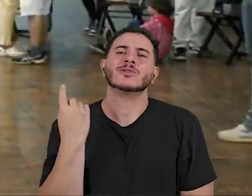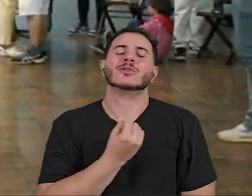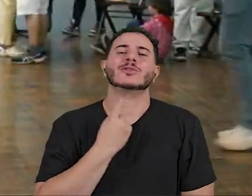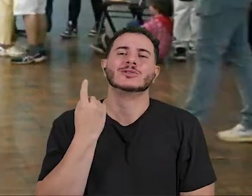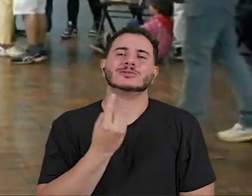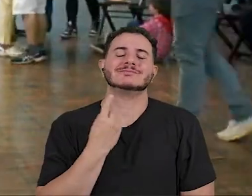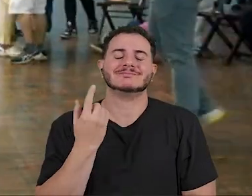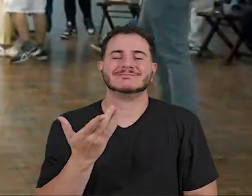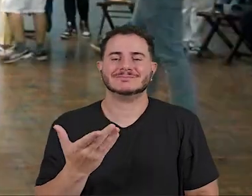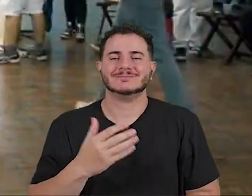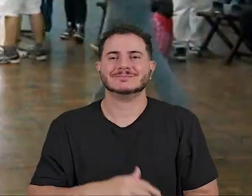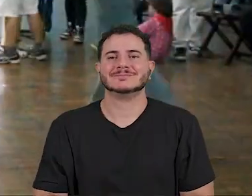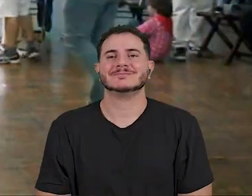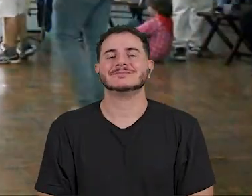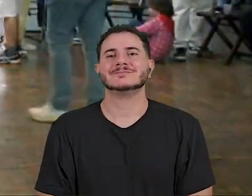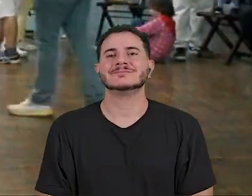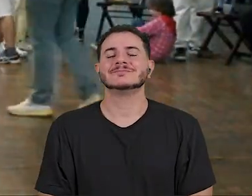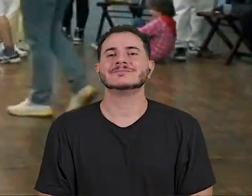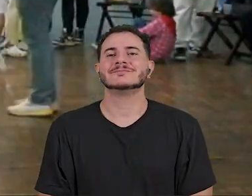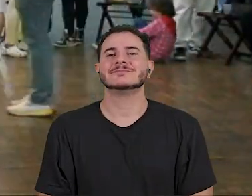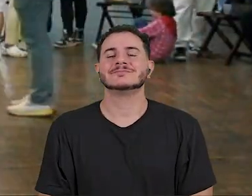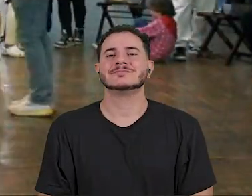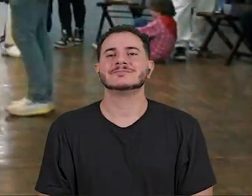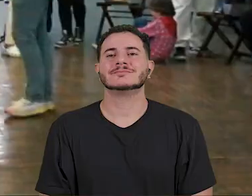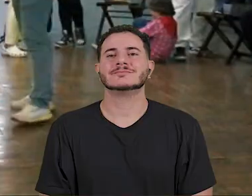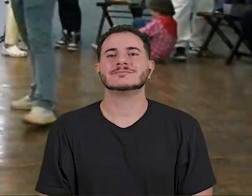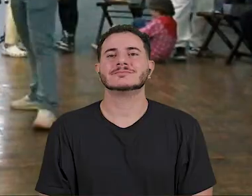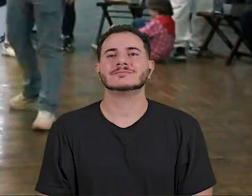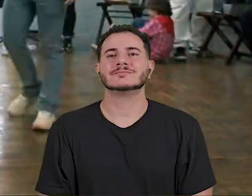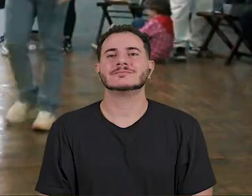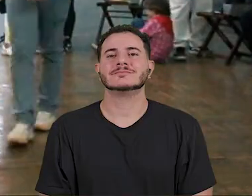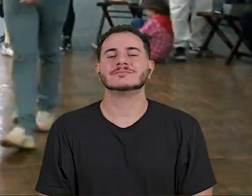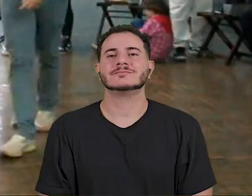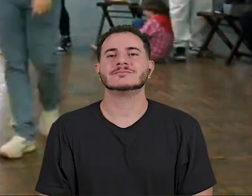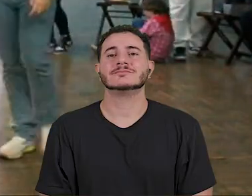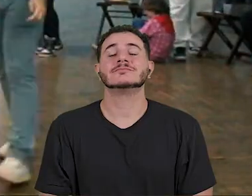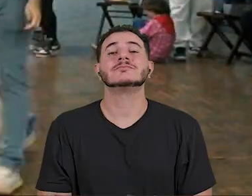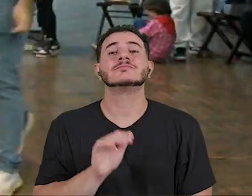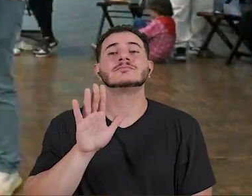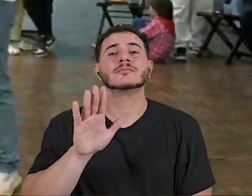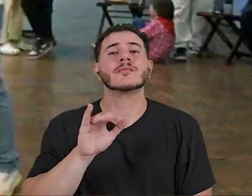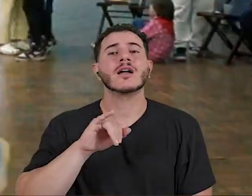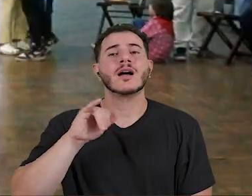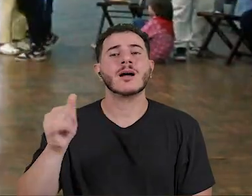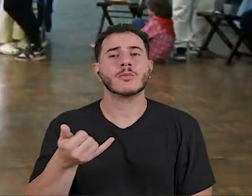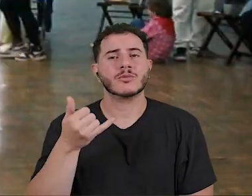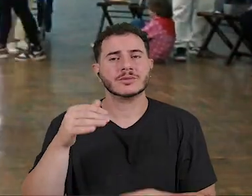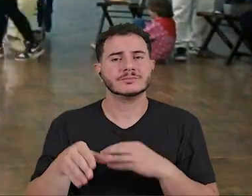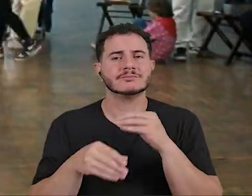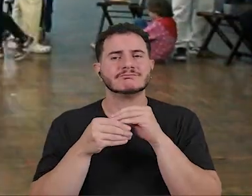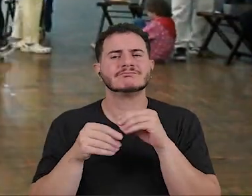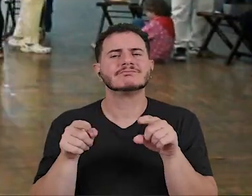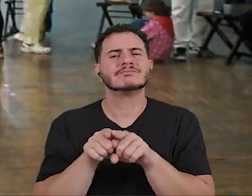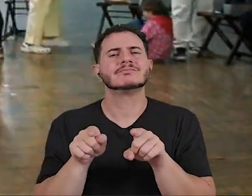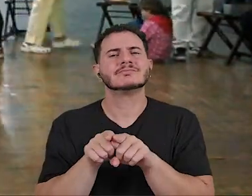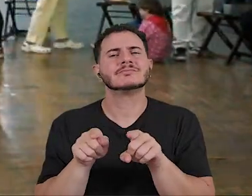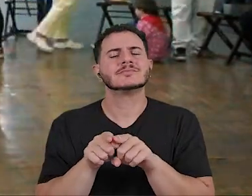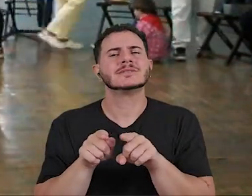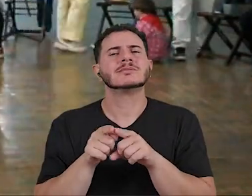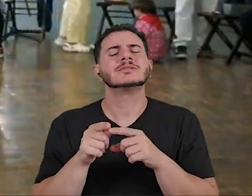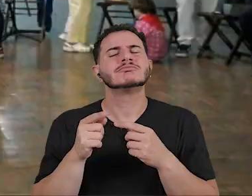lista de presentes. Quero aproveitar o momento muito concentrado e reforçar o convite para